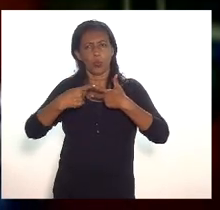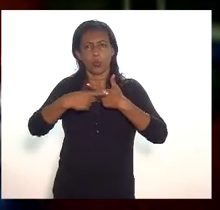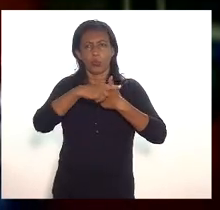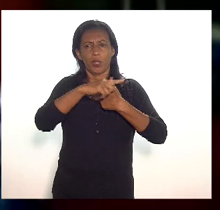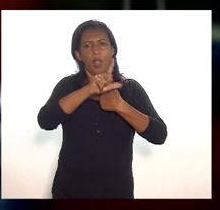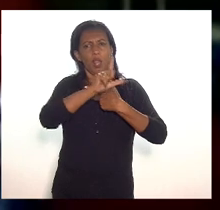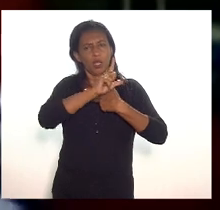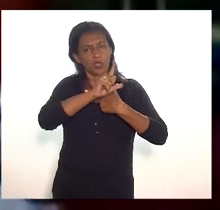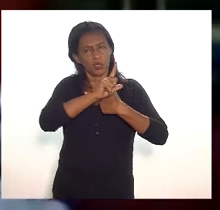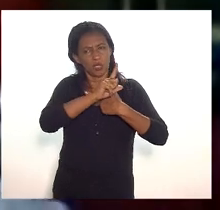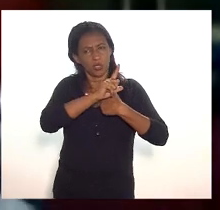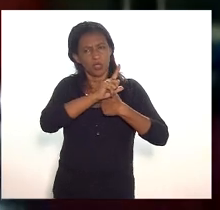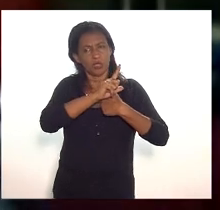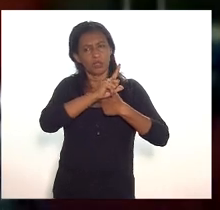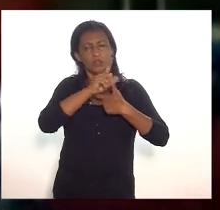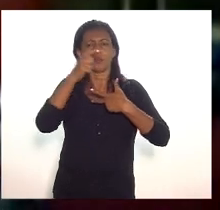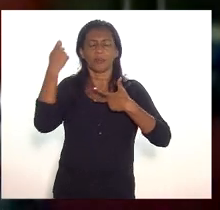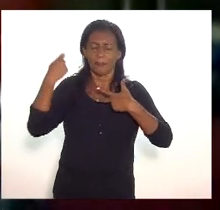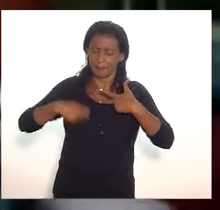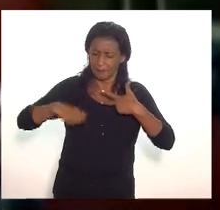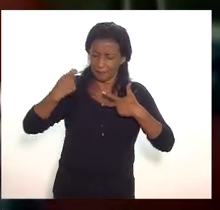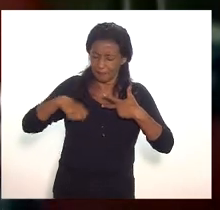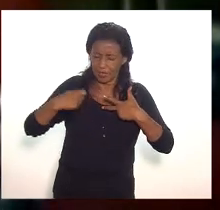poder legislativo. Né?